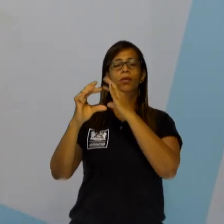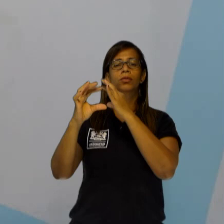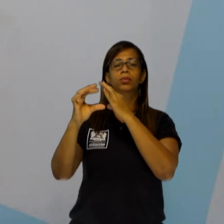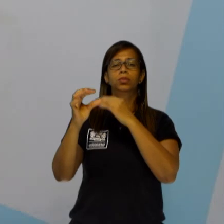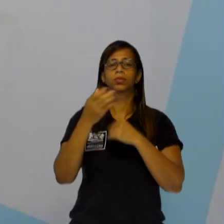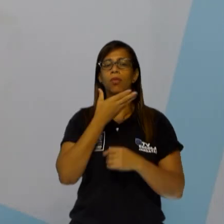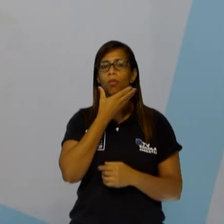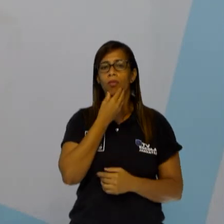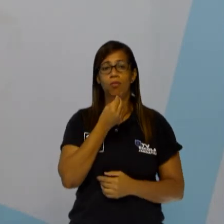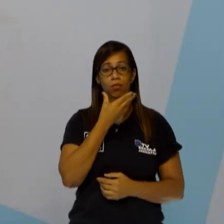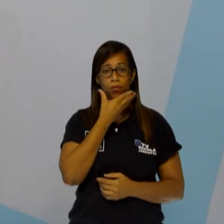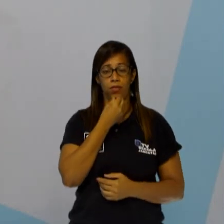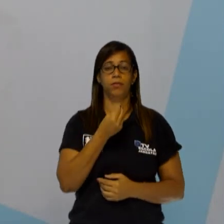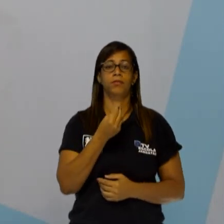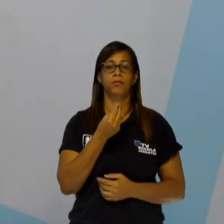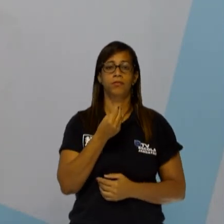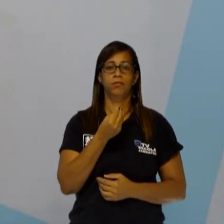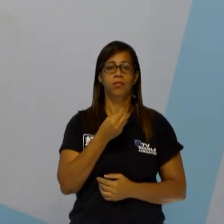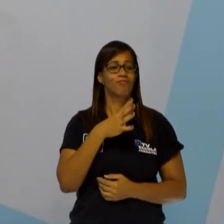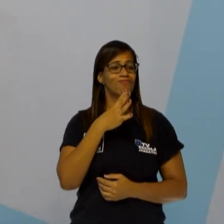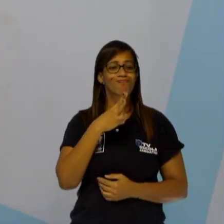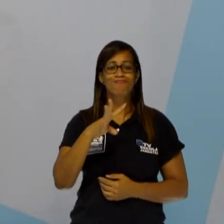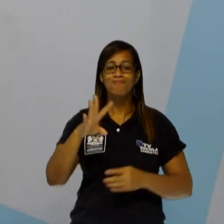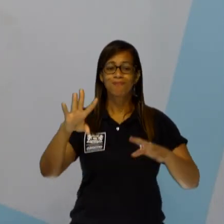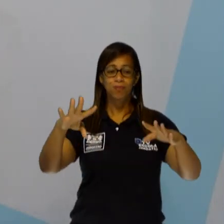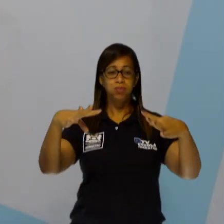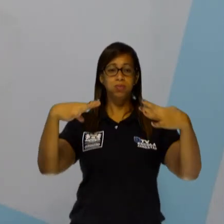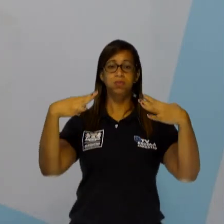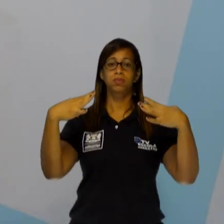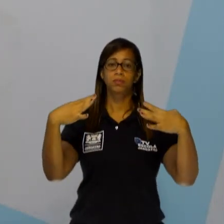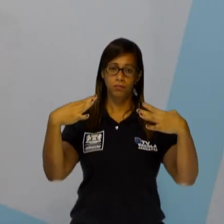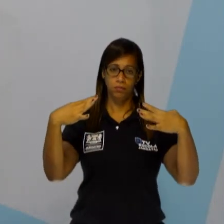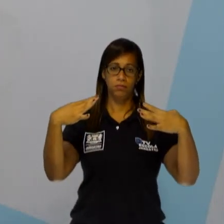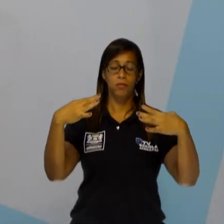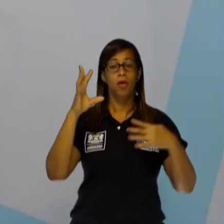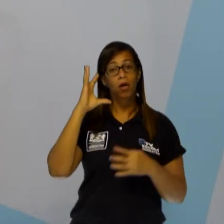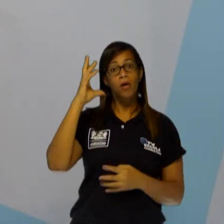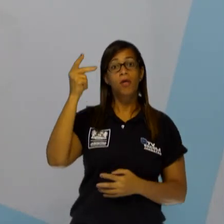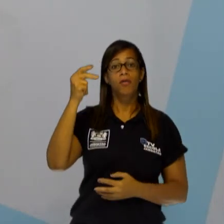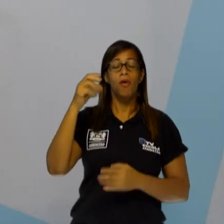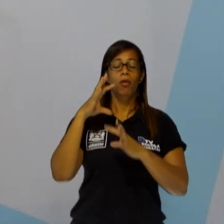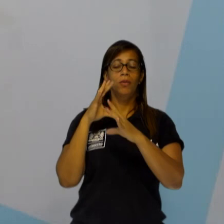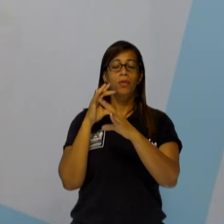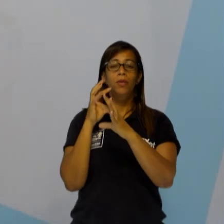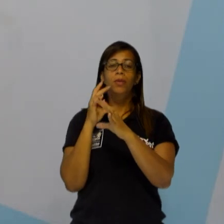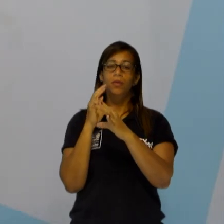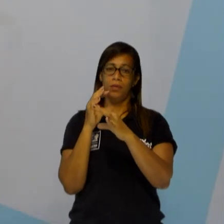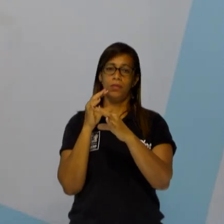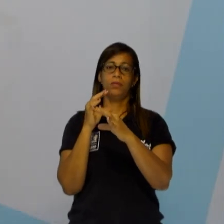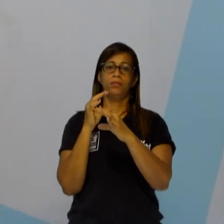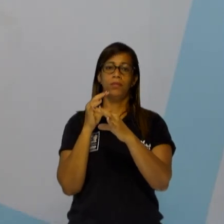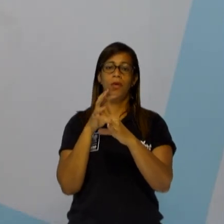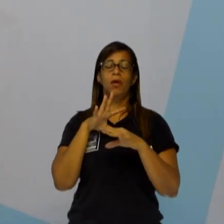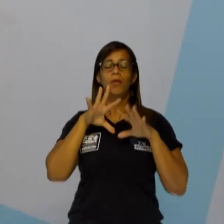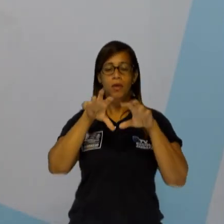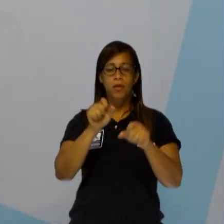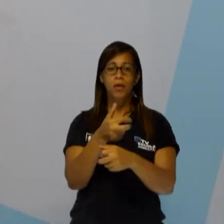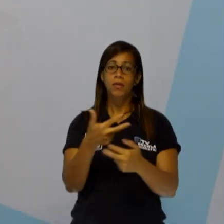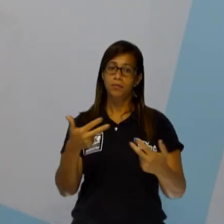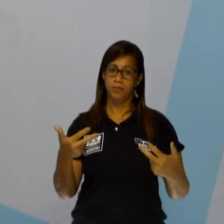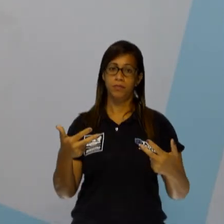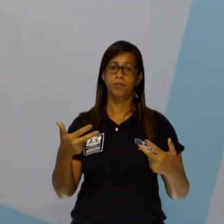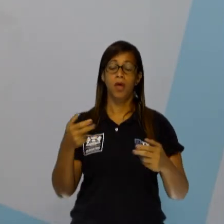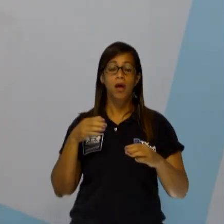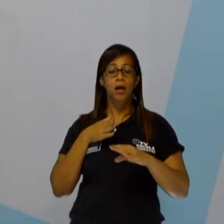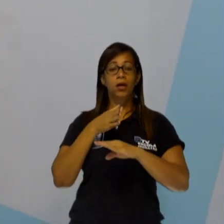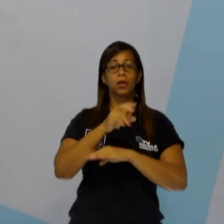habilidade, mas que não se sentia reconhecido. Então ele resolveu utilizar a flauta e tocar uma bela música para os animais. Entrou no zoológico e começou a